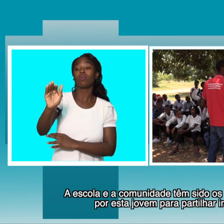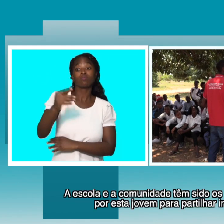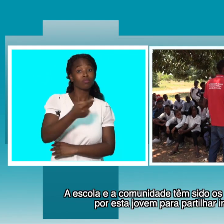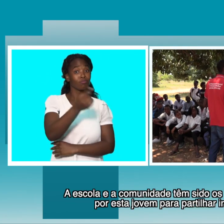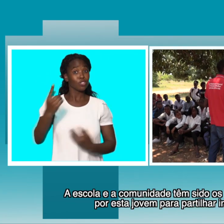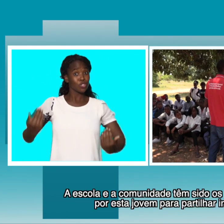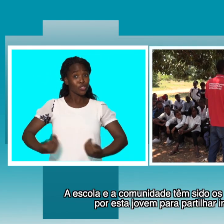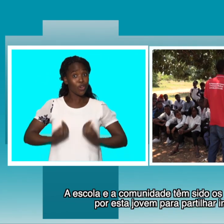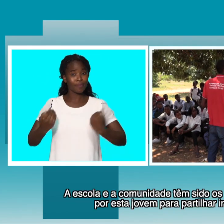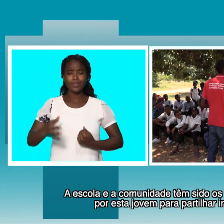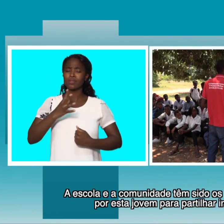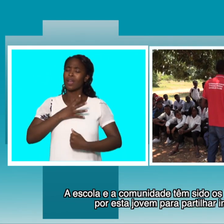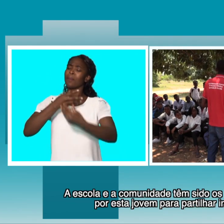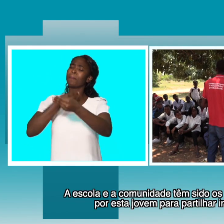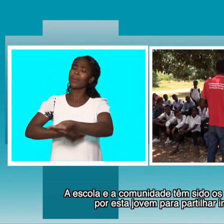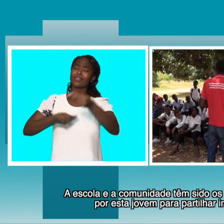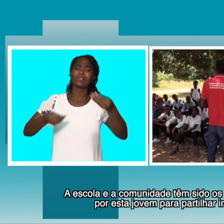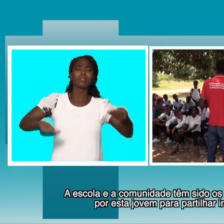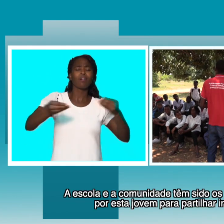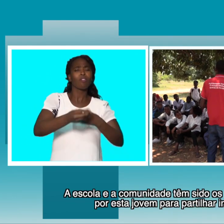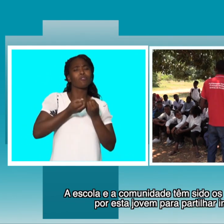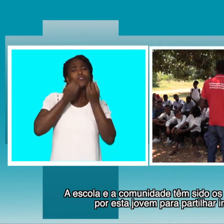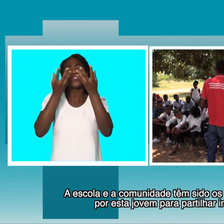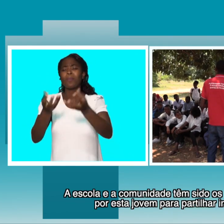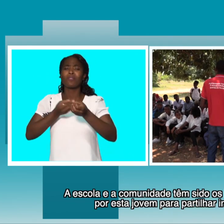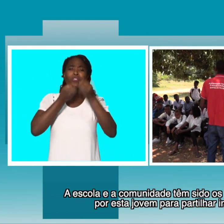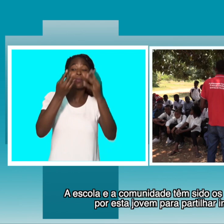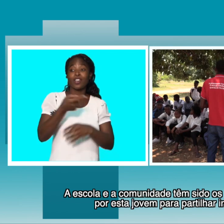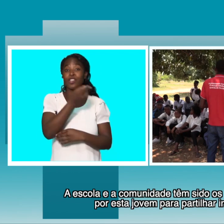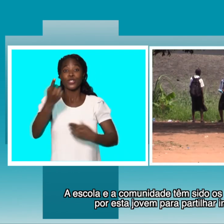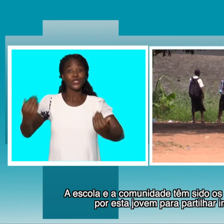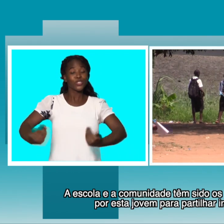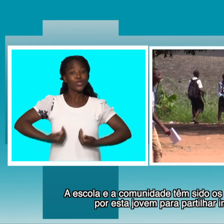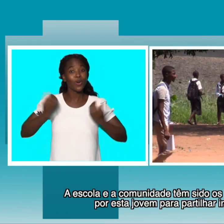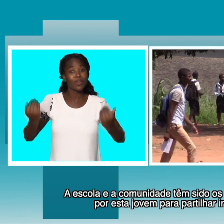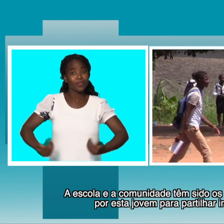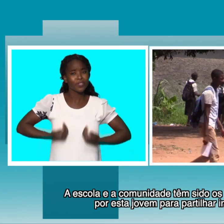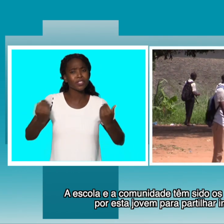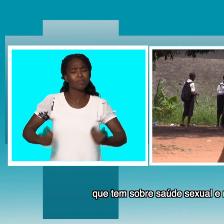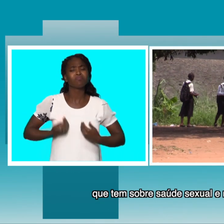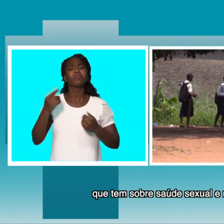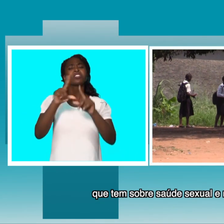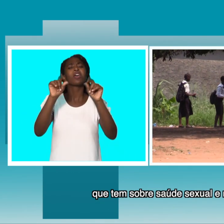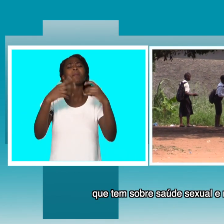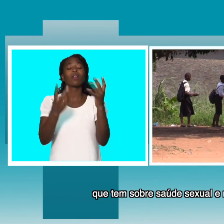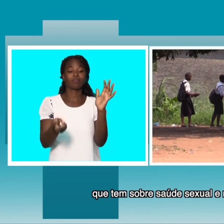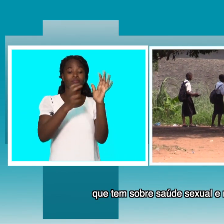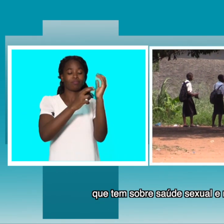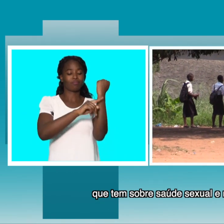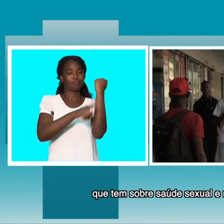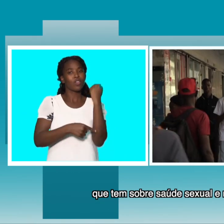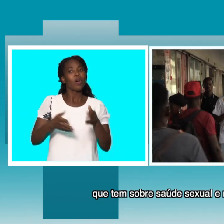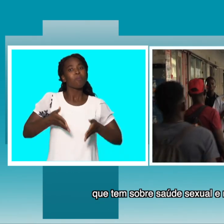A escola e a comunidade têm sido os locais preferenciais para esta jovem partilhar as informações que tem sobre